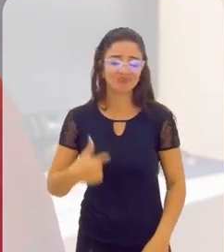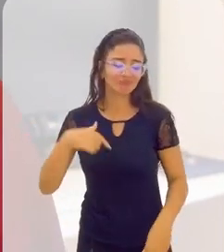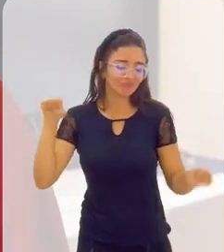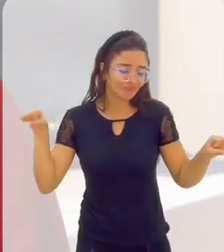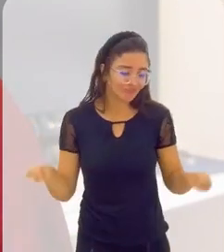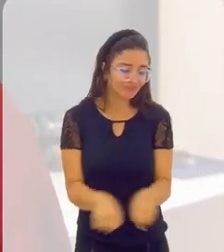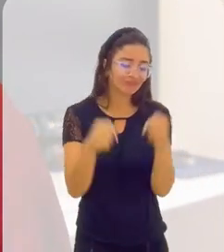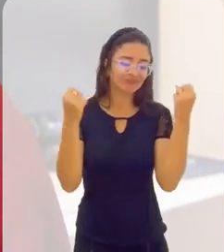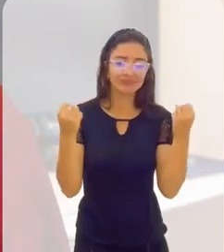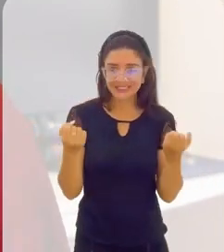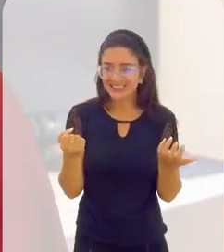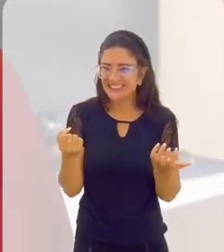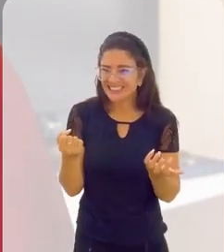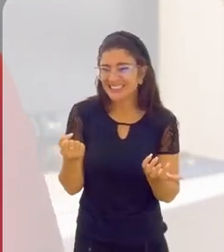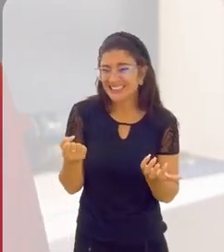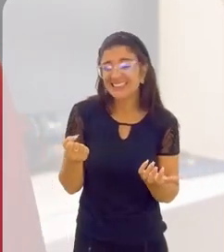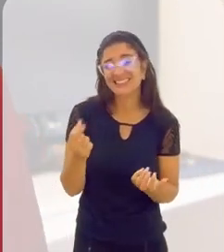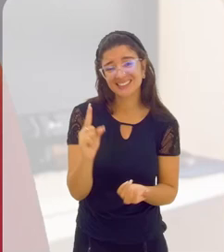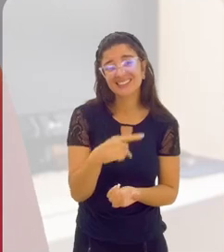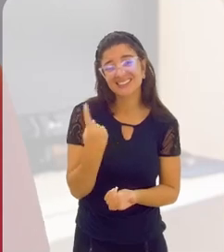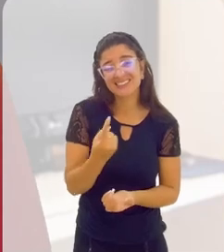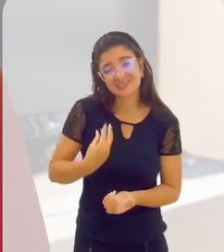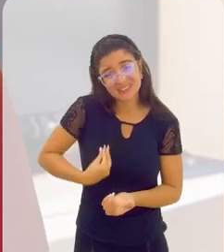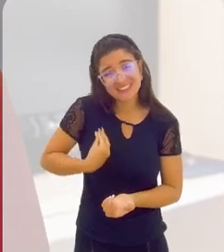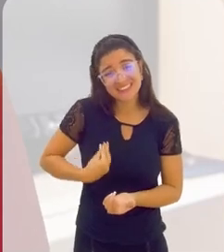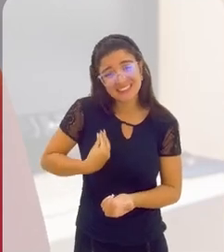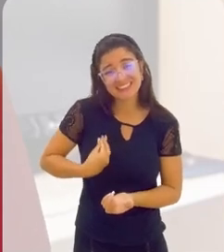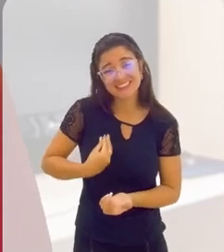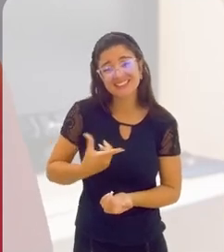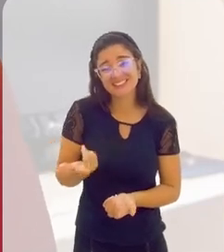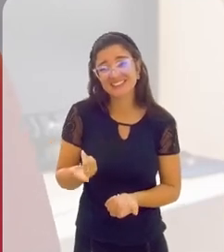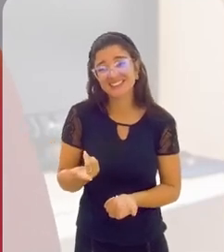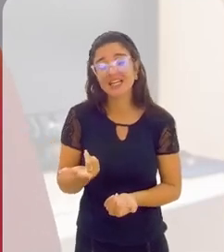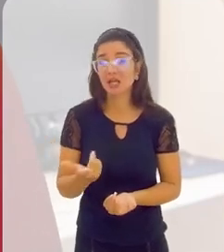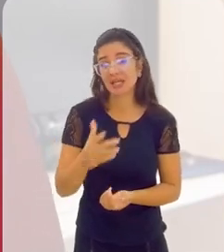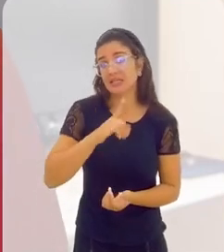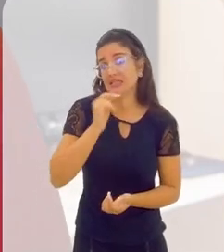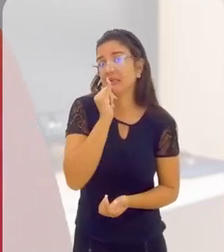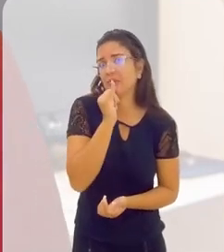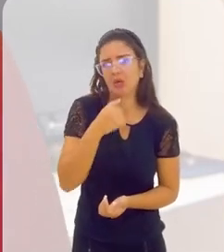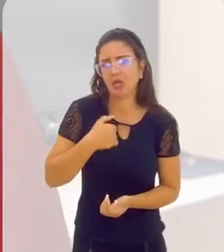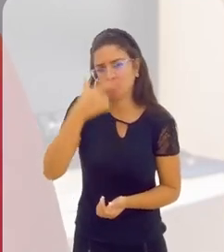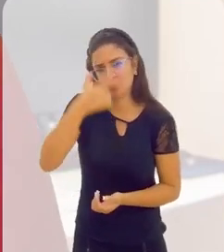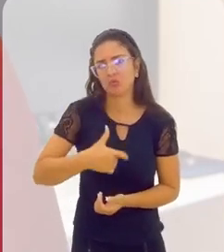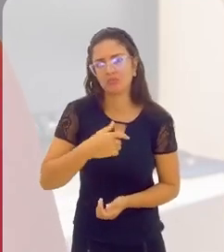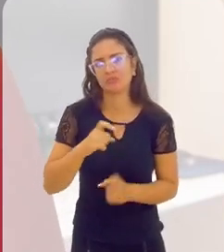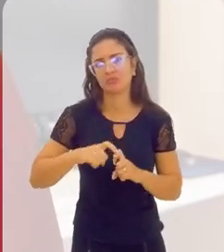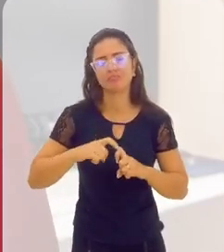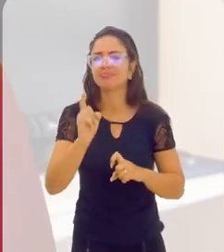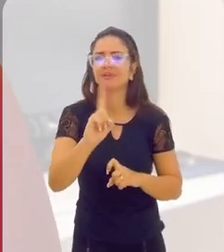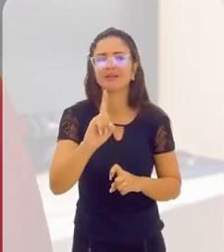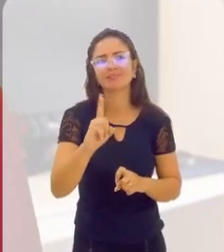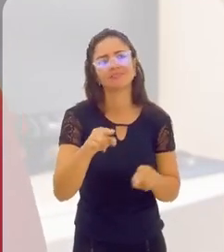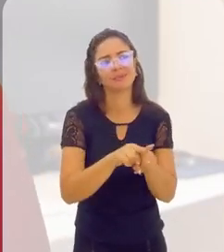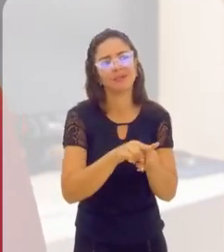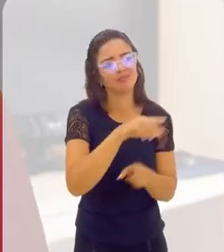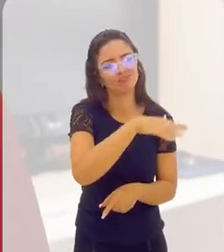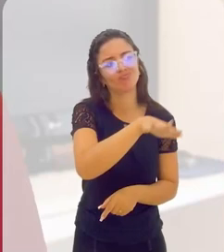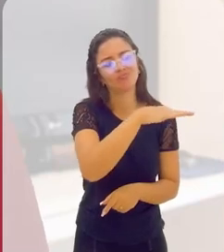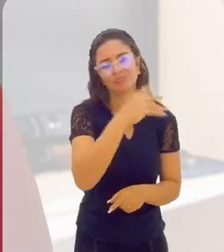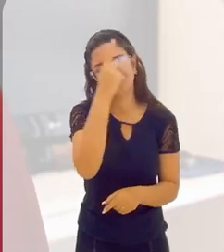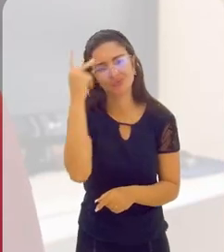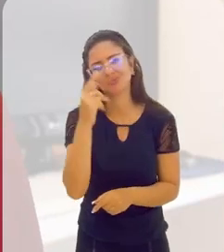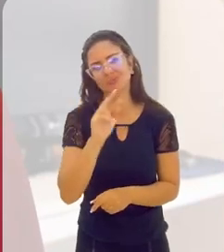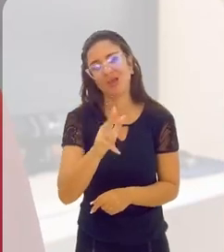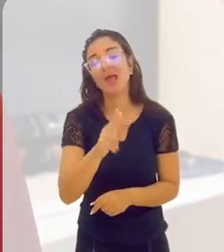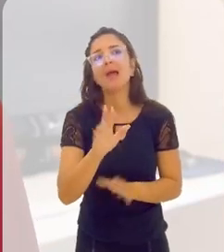falando aqui de situações né que nós vivemos aqui fora mesmo não sendo médicos mas que os médicos